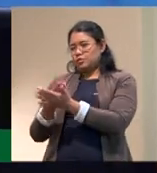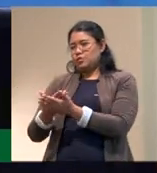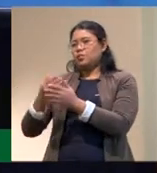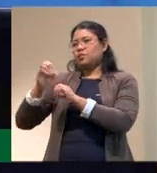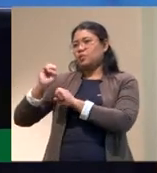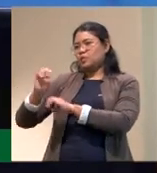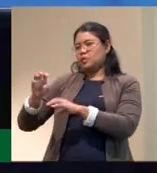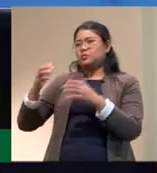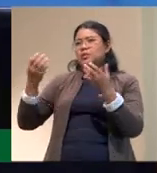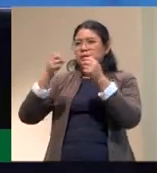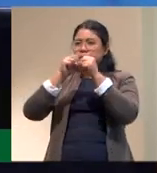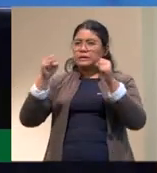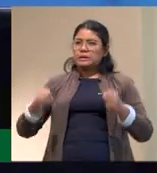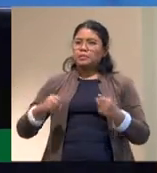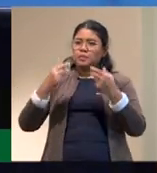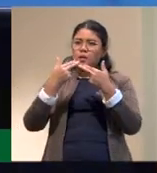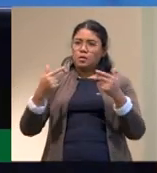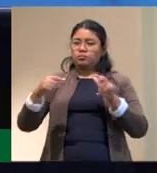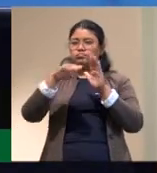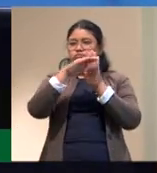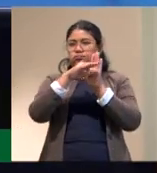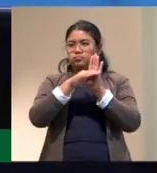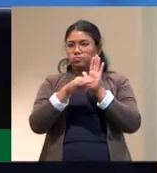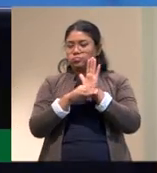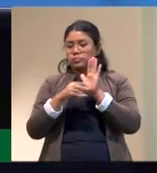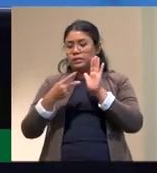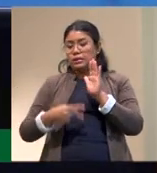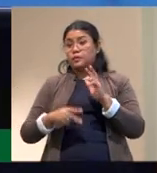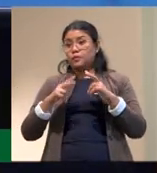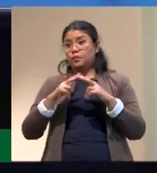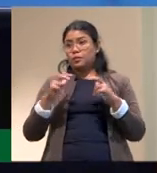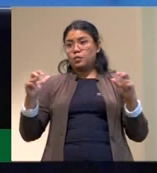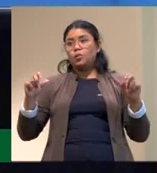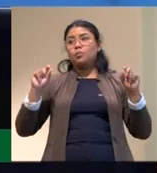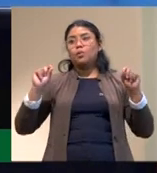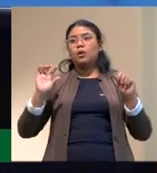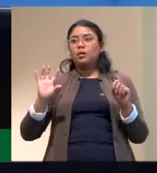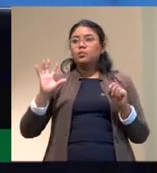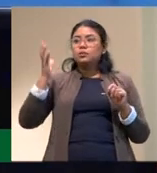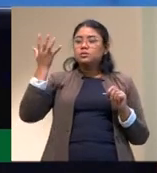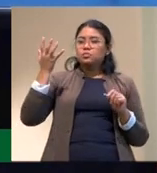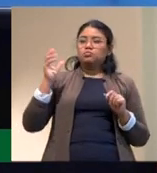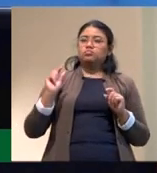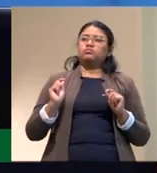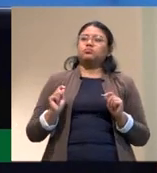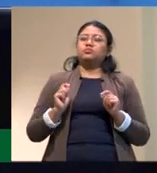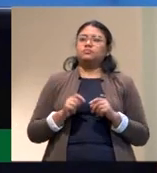do sistema e tal, que não foi o caso de Florianópolis, que houve essa